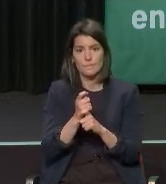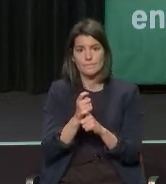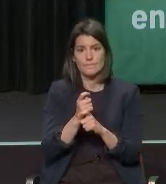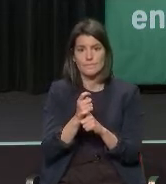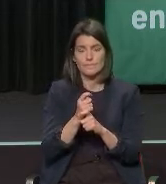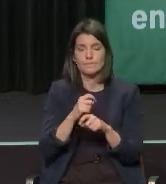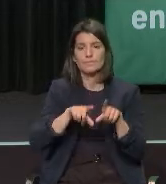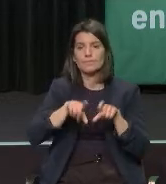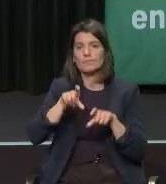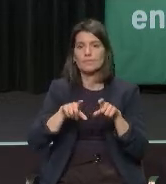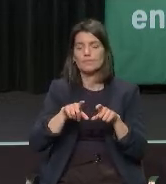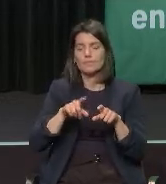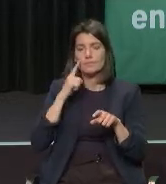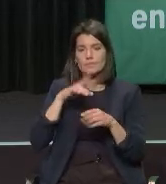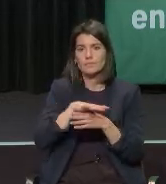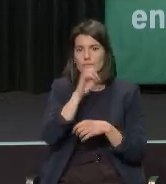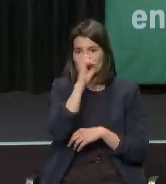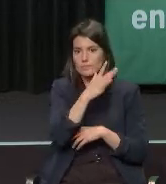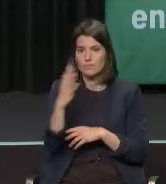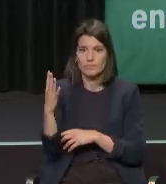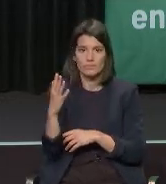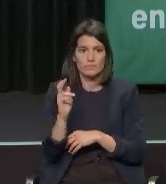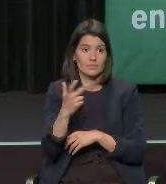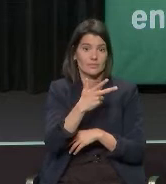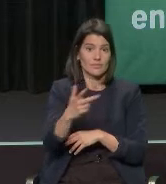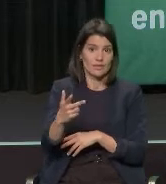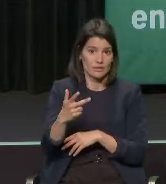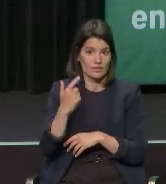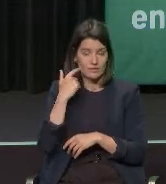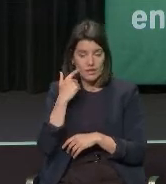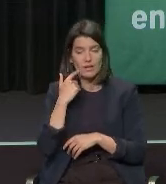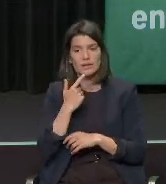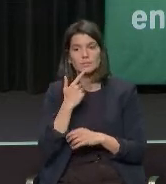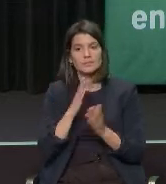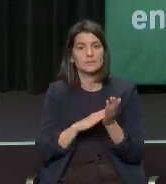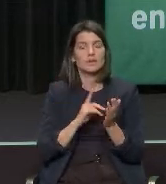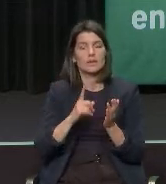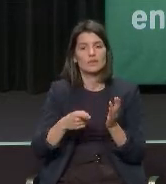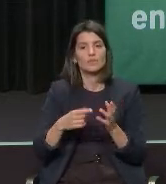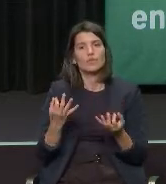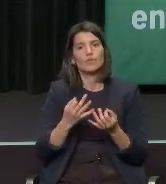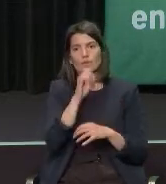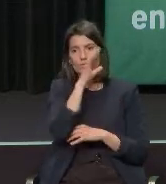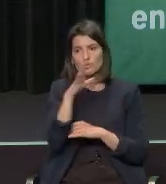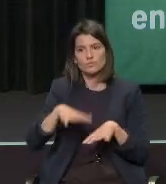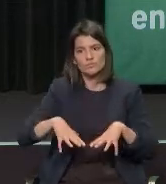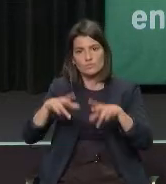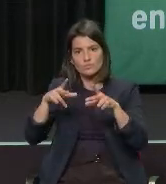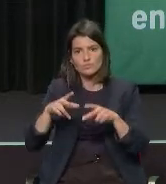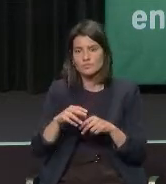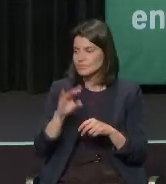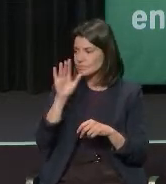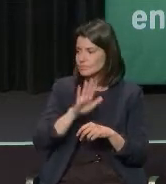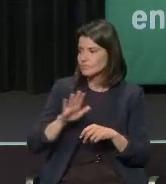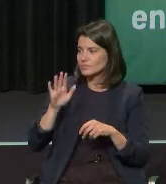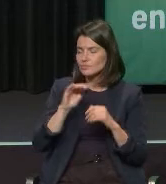primeiro gráfico da área da floresta. Quase mais de um século conseguimos ter a indicação do que é que tem sido a evolução da floresta. Ali onde a zona assombreada já é